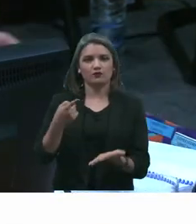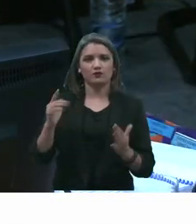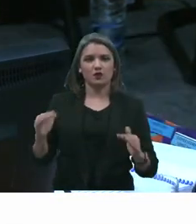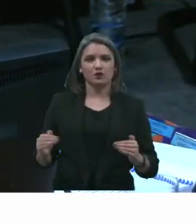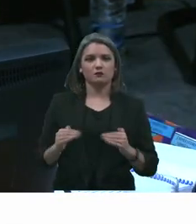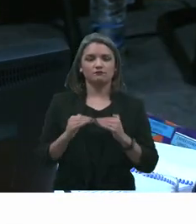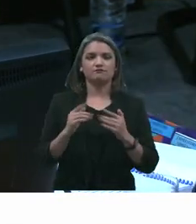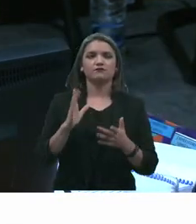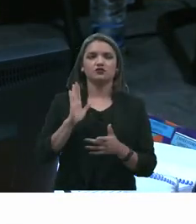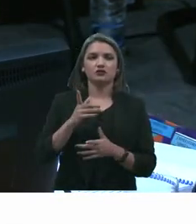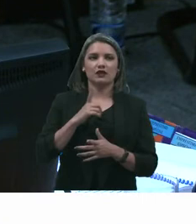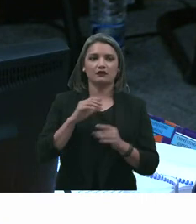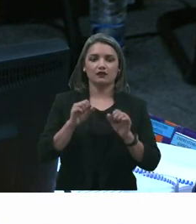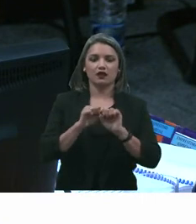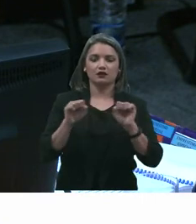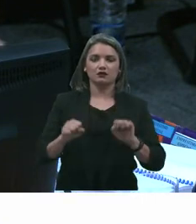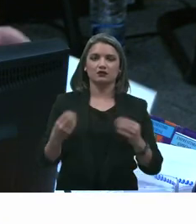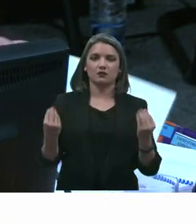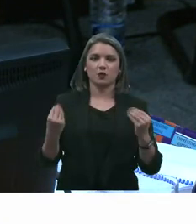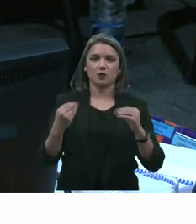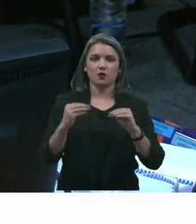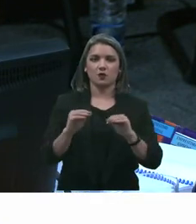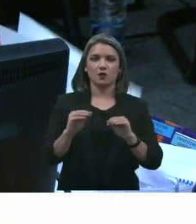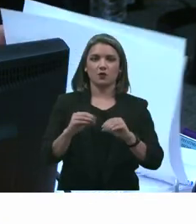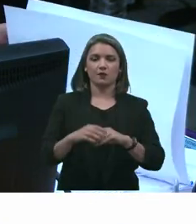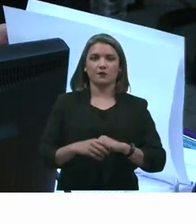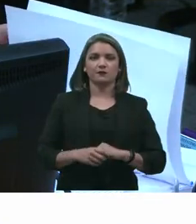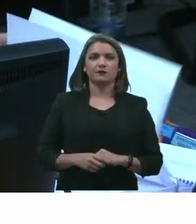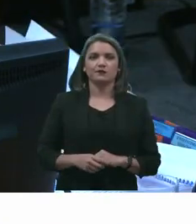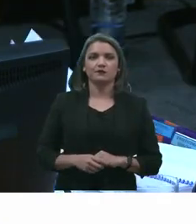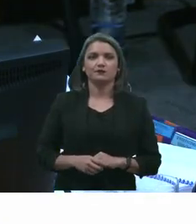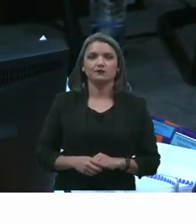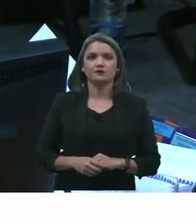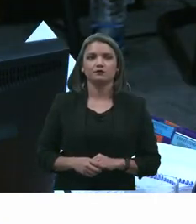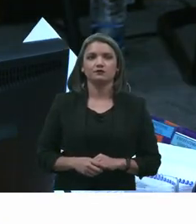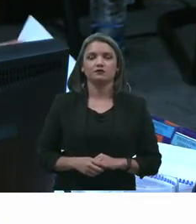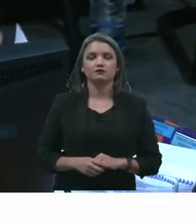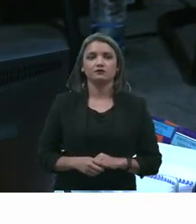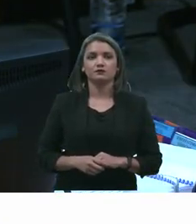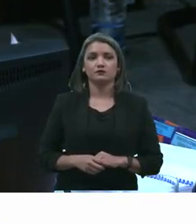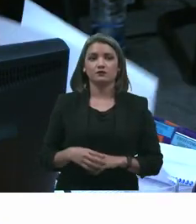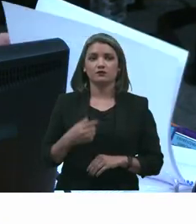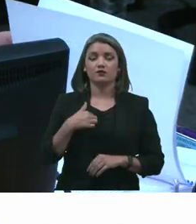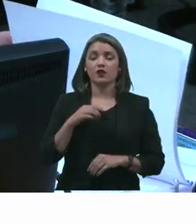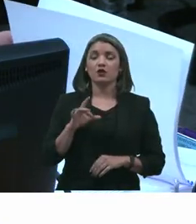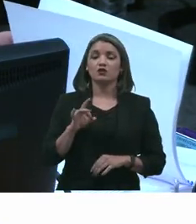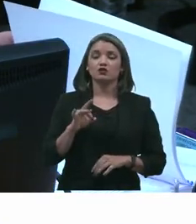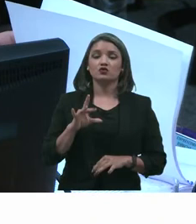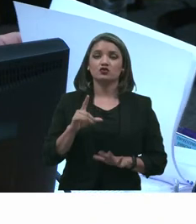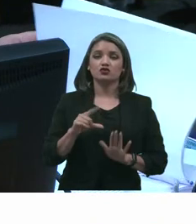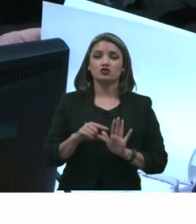no sistema o voto de Sua Excelência, e eu somente destaco